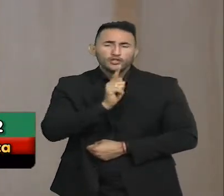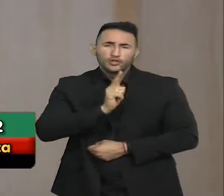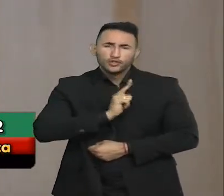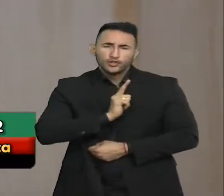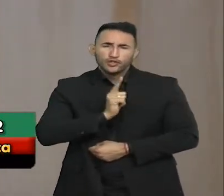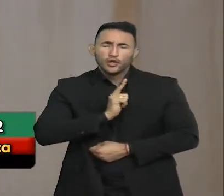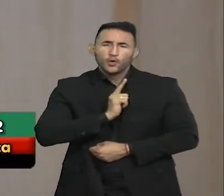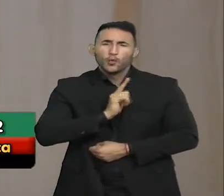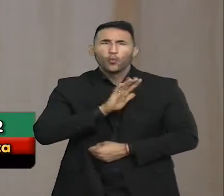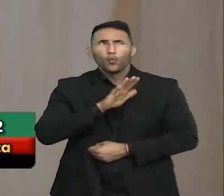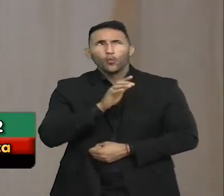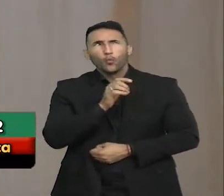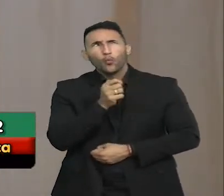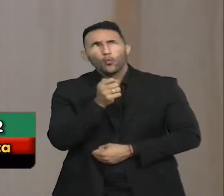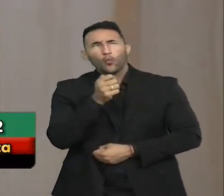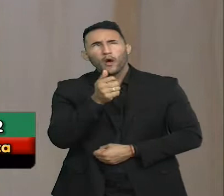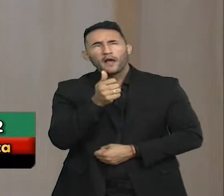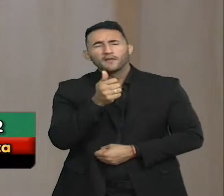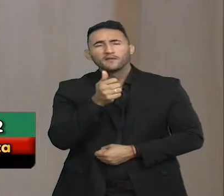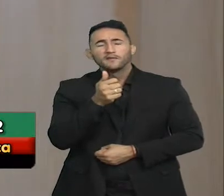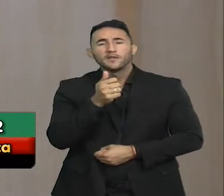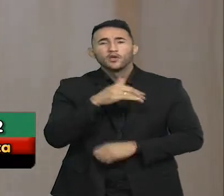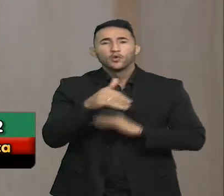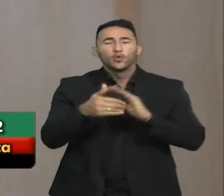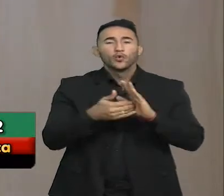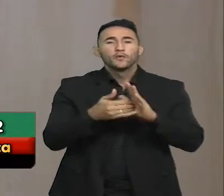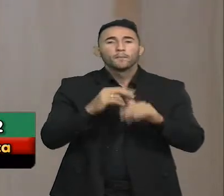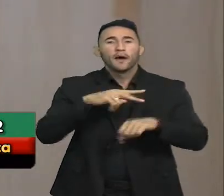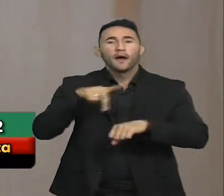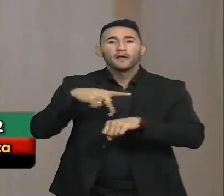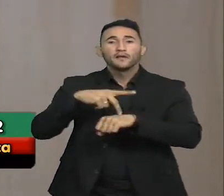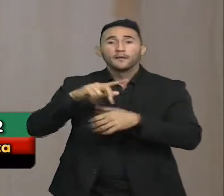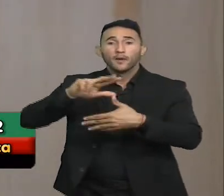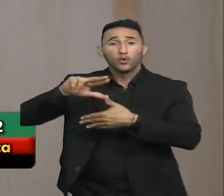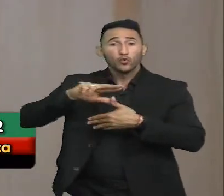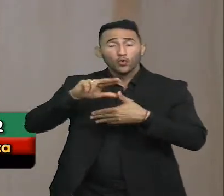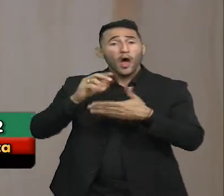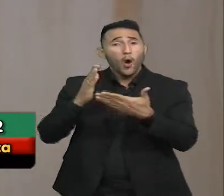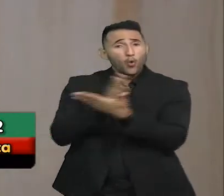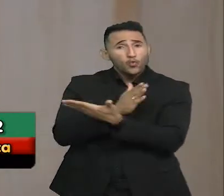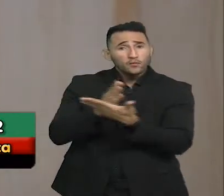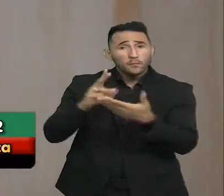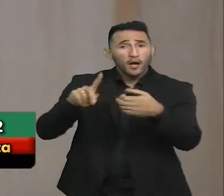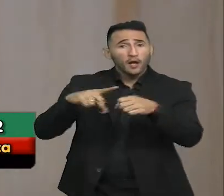quase todos os países da América do Sul, alguns da Europa,